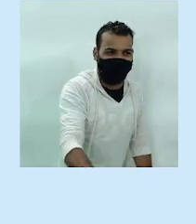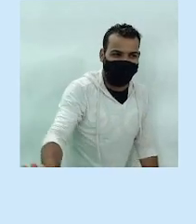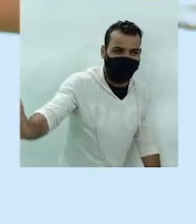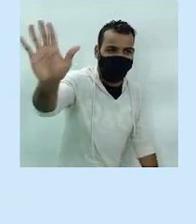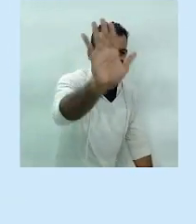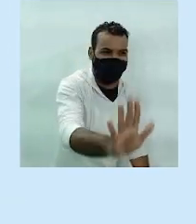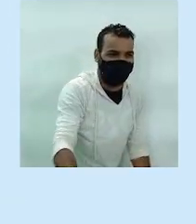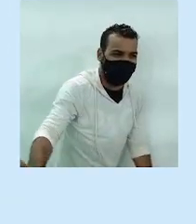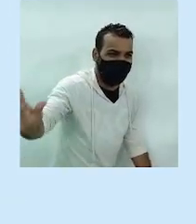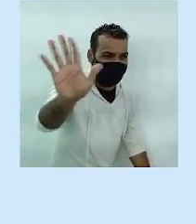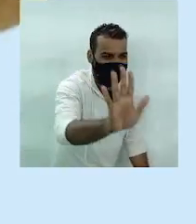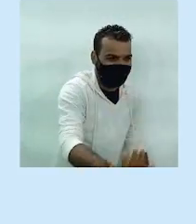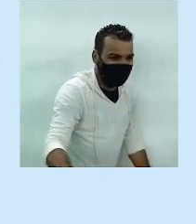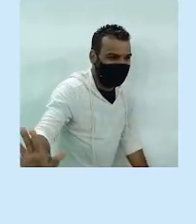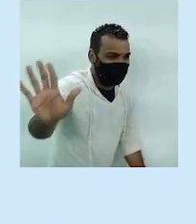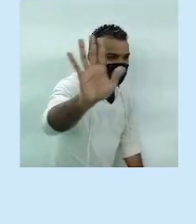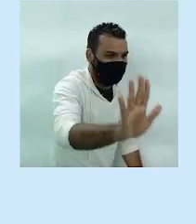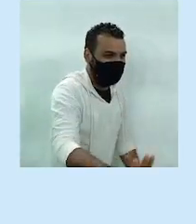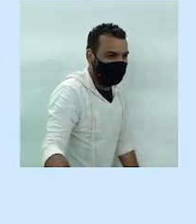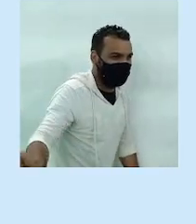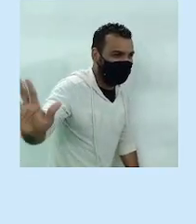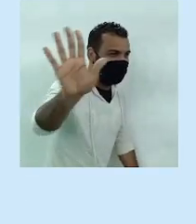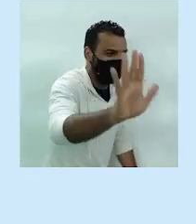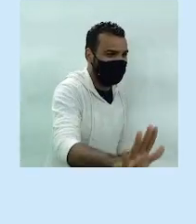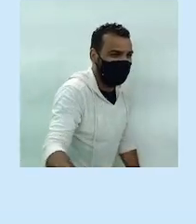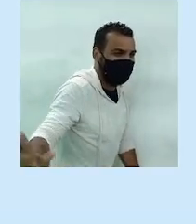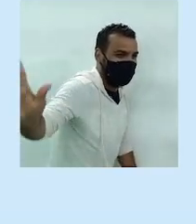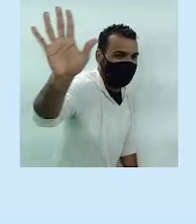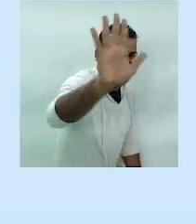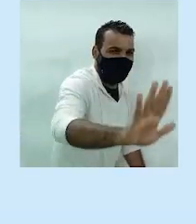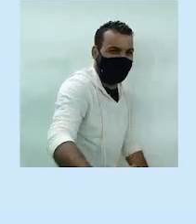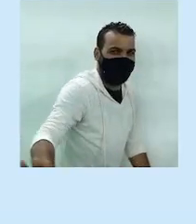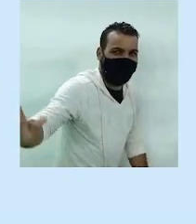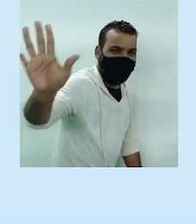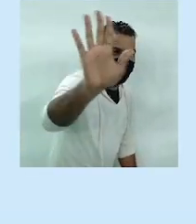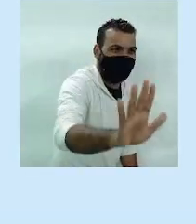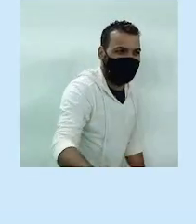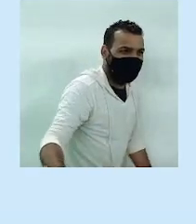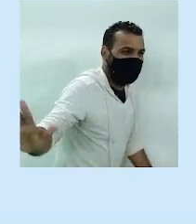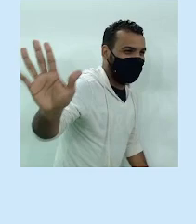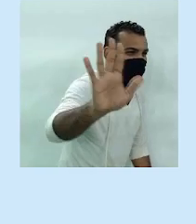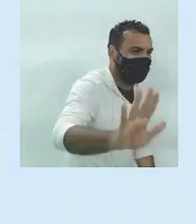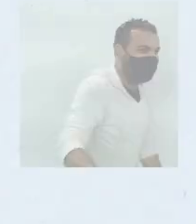Tchauzinho! Até a próxima!